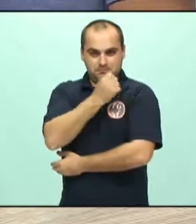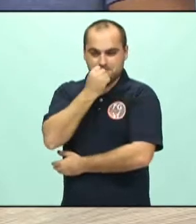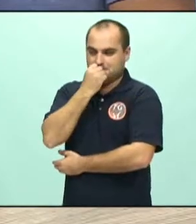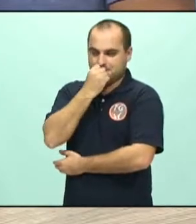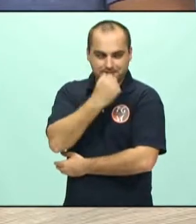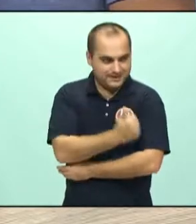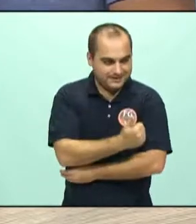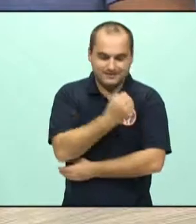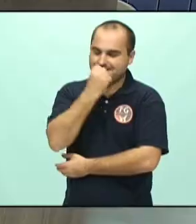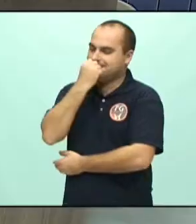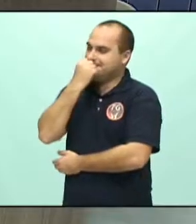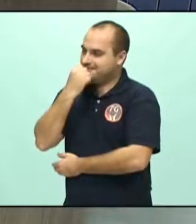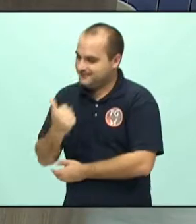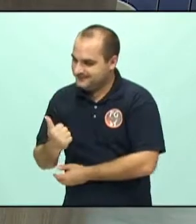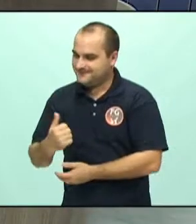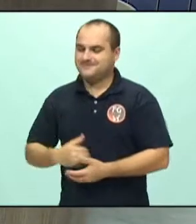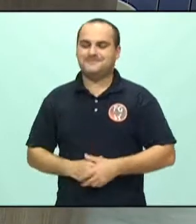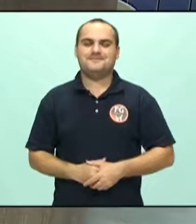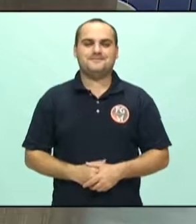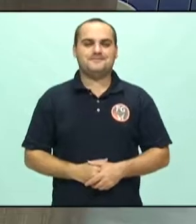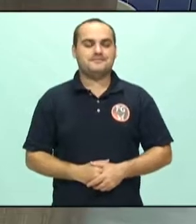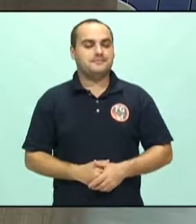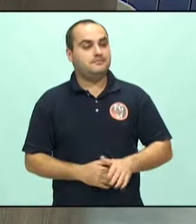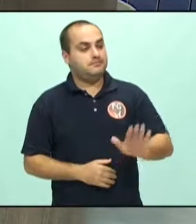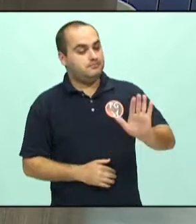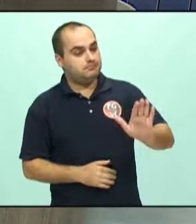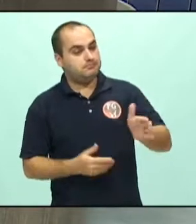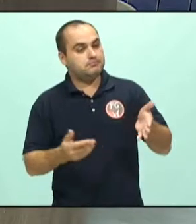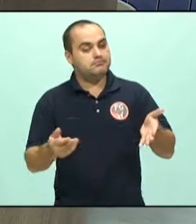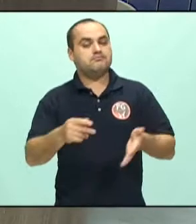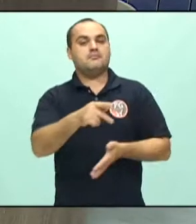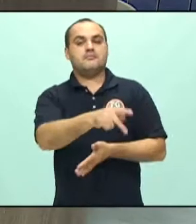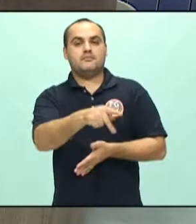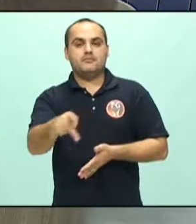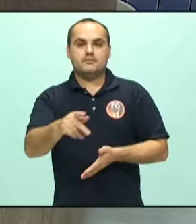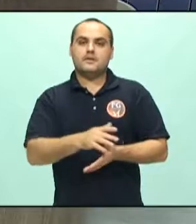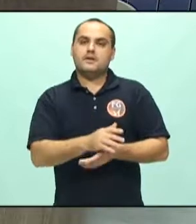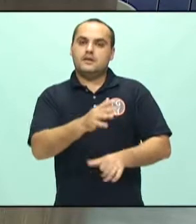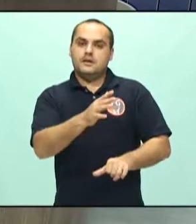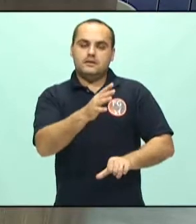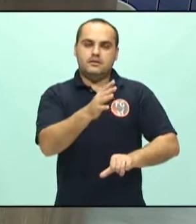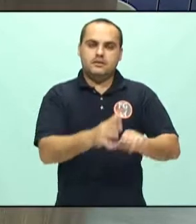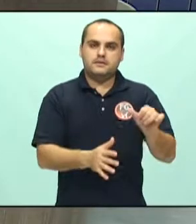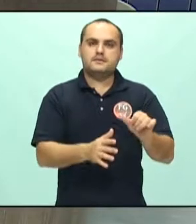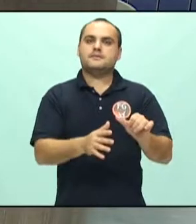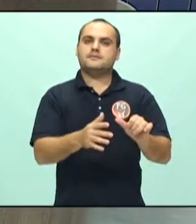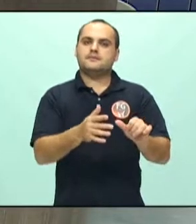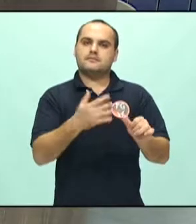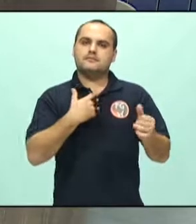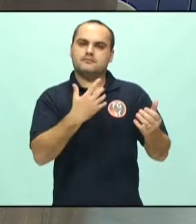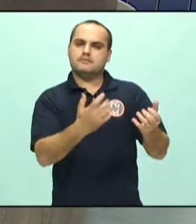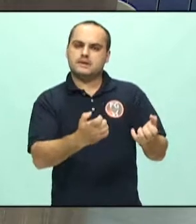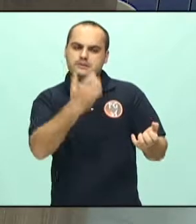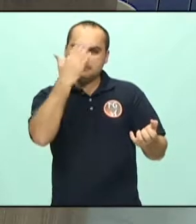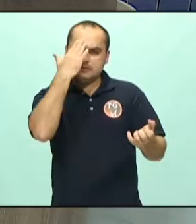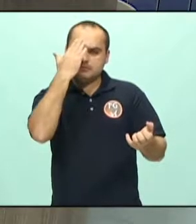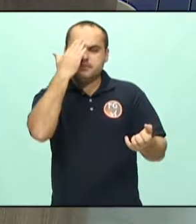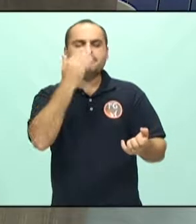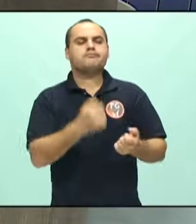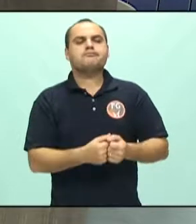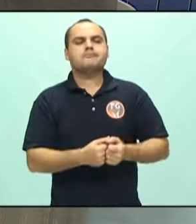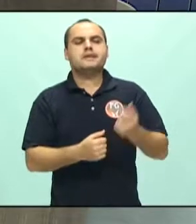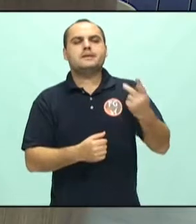bem. Bom, professor, eu vou começar primeiro que o senhor conte como é que surgiu a ideia de realizar